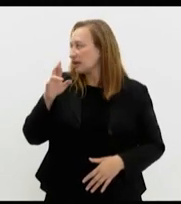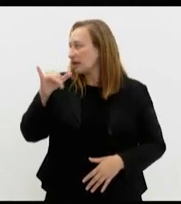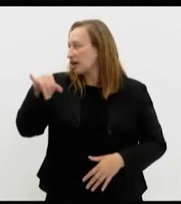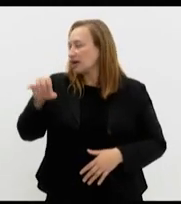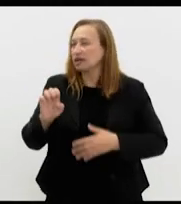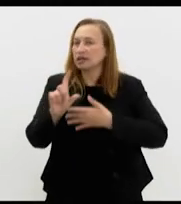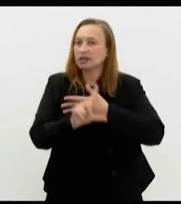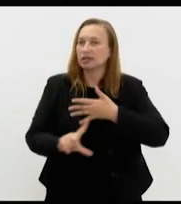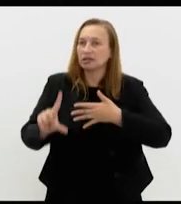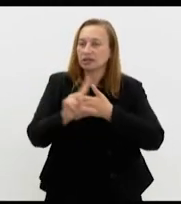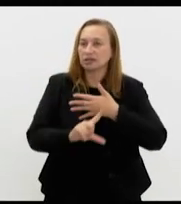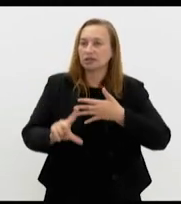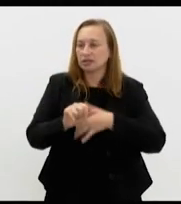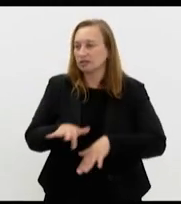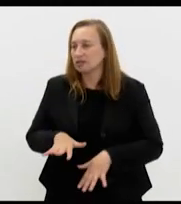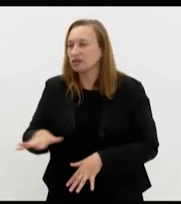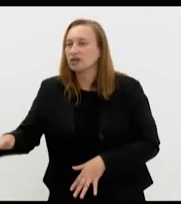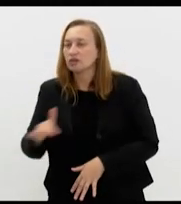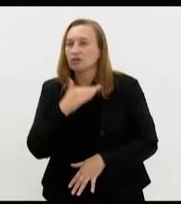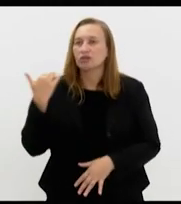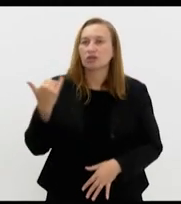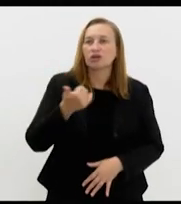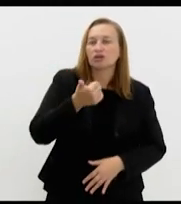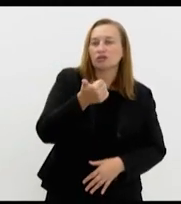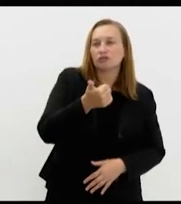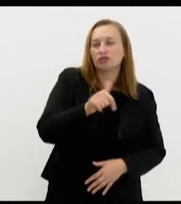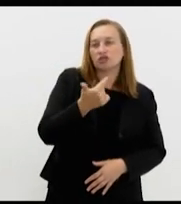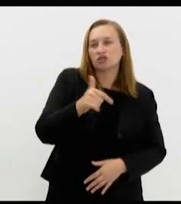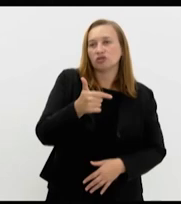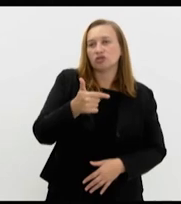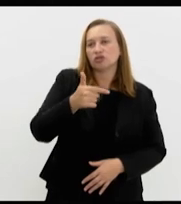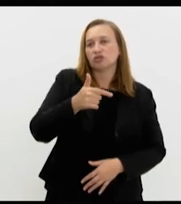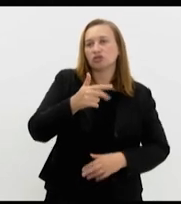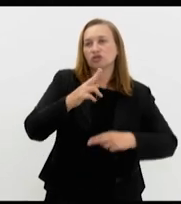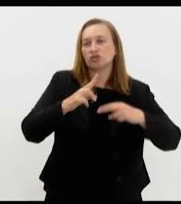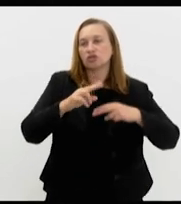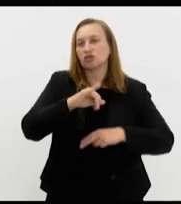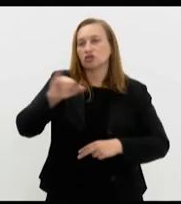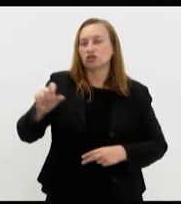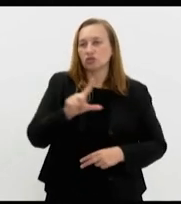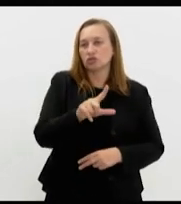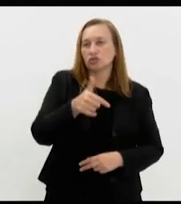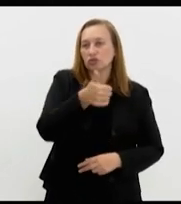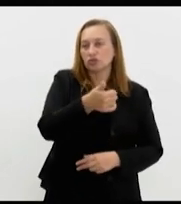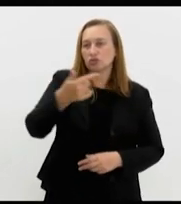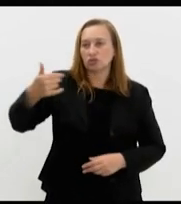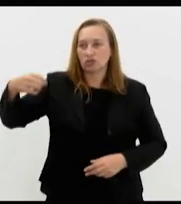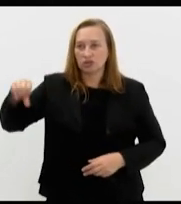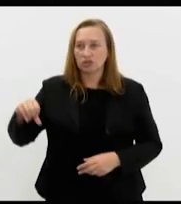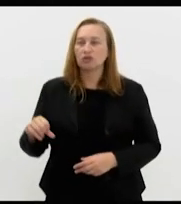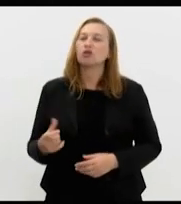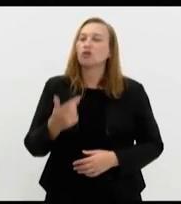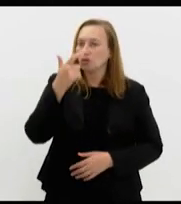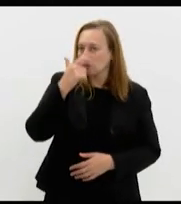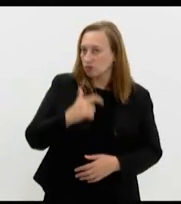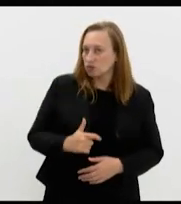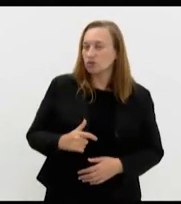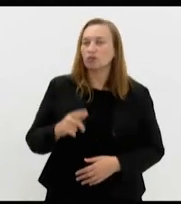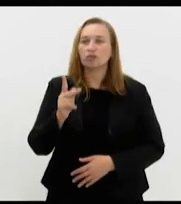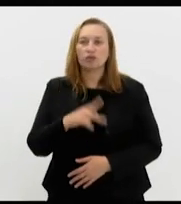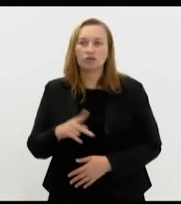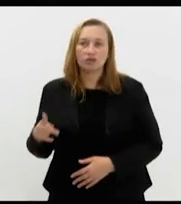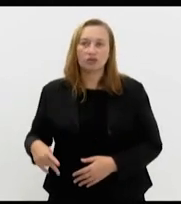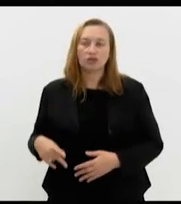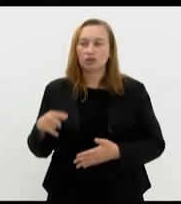que faleceu em 22 de julho de 2019. Como professora, como escritora, uma